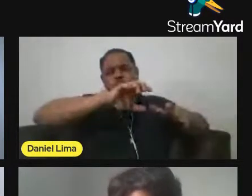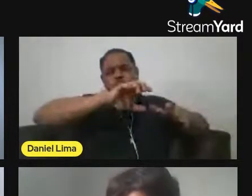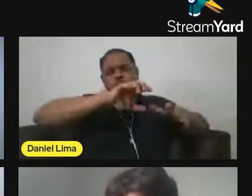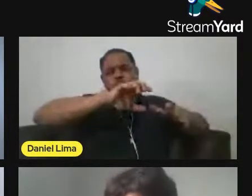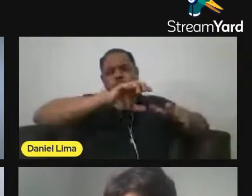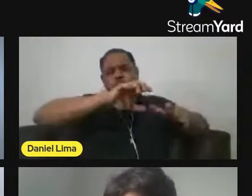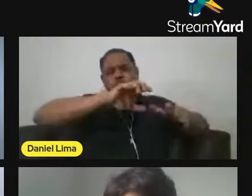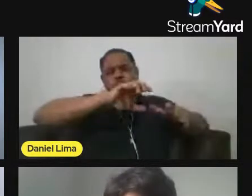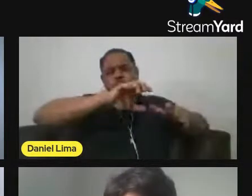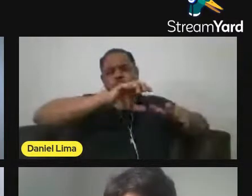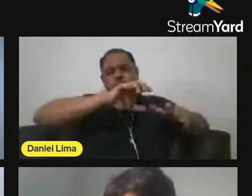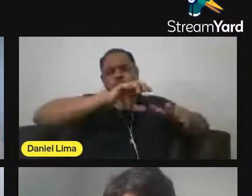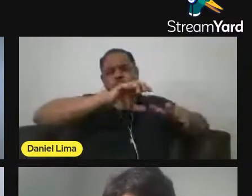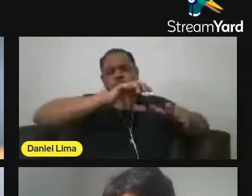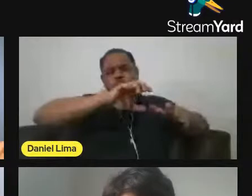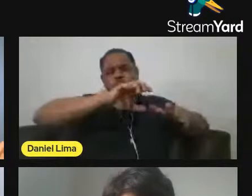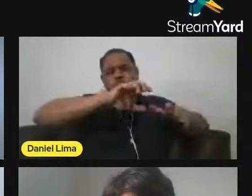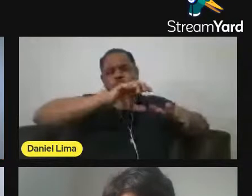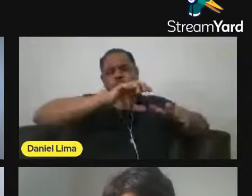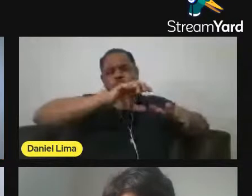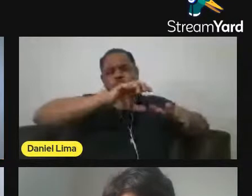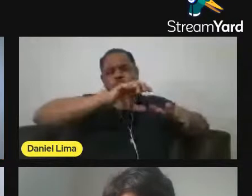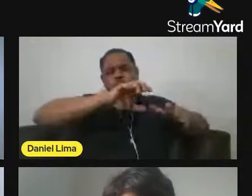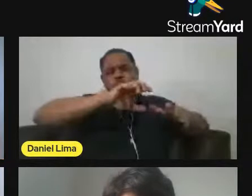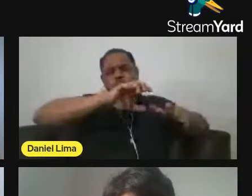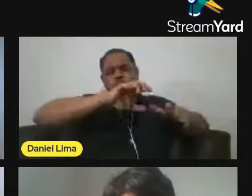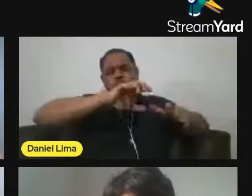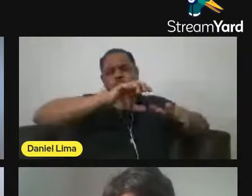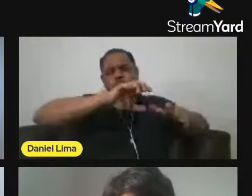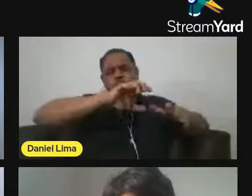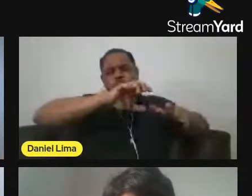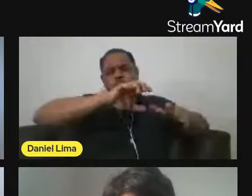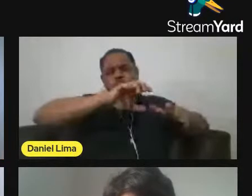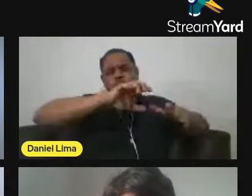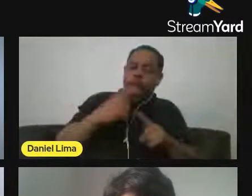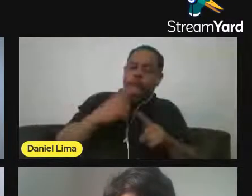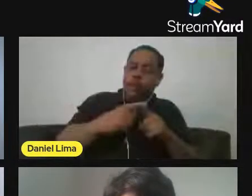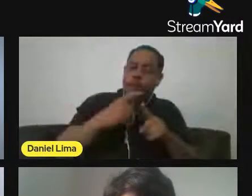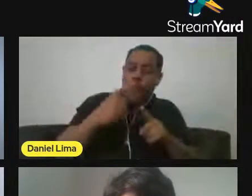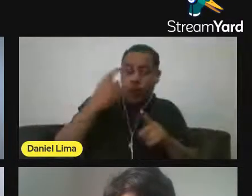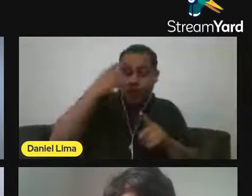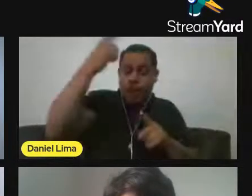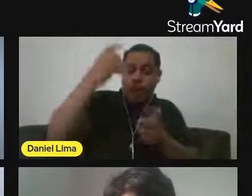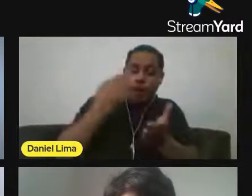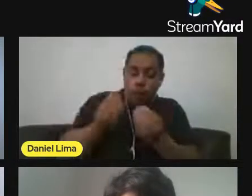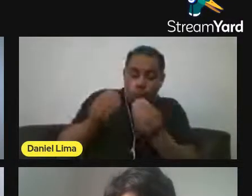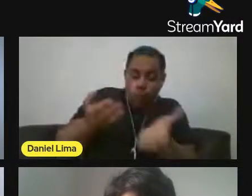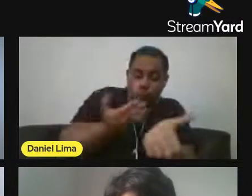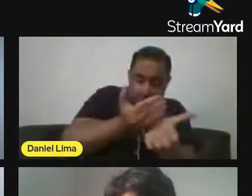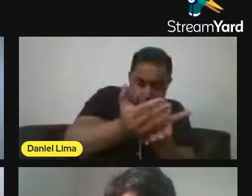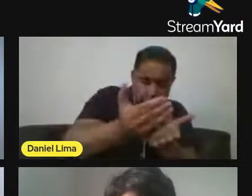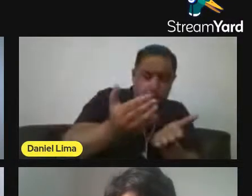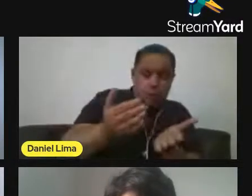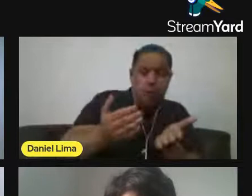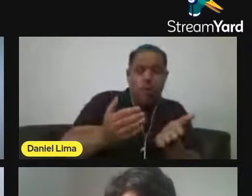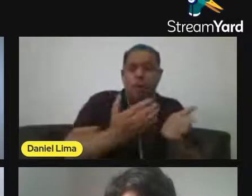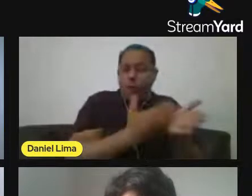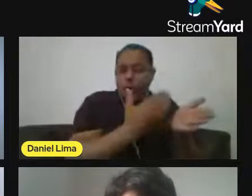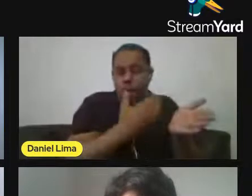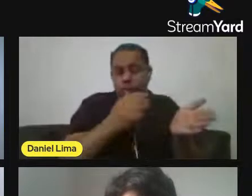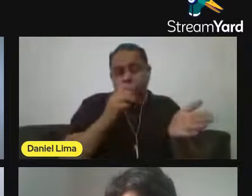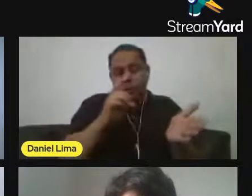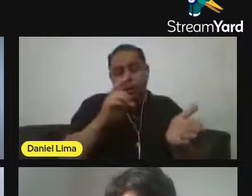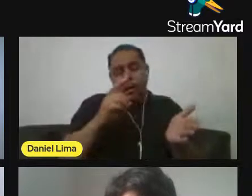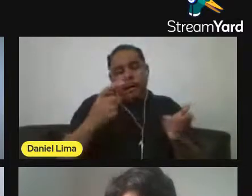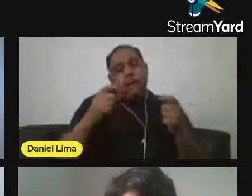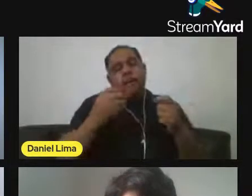que, na verdade, o livro do Desassossego não é um livro. Não deveria ser, pelo menos, entendido dessa forma. E que, se, na verdade, a gente